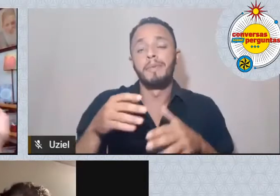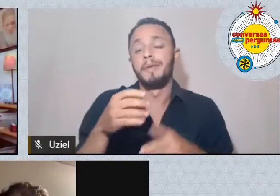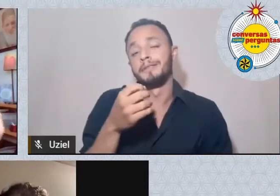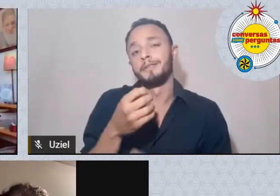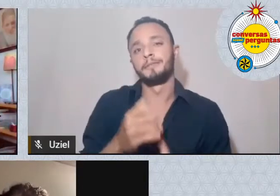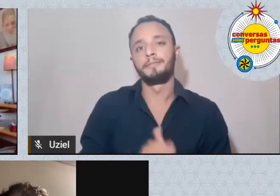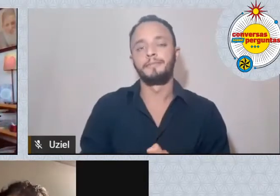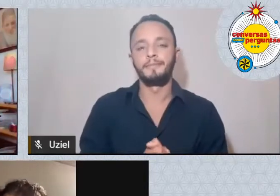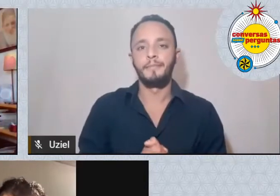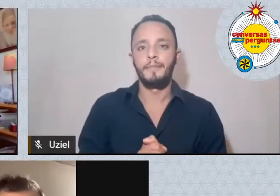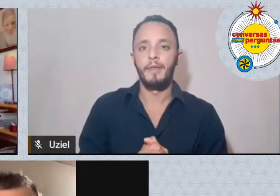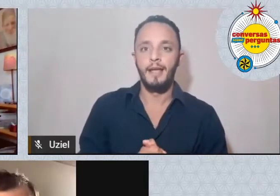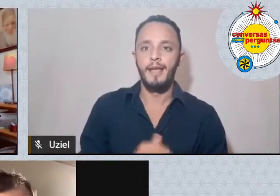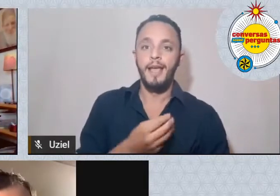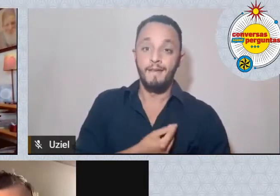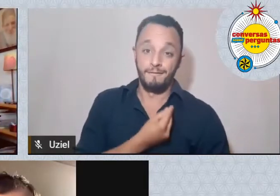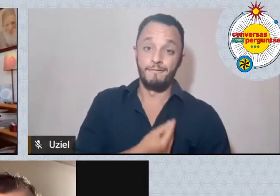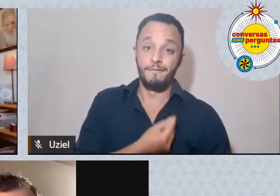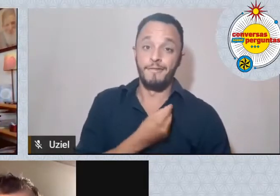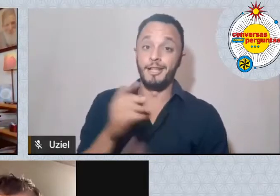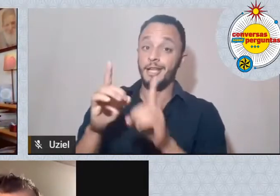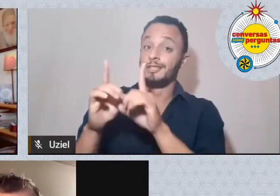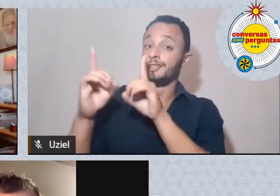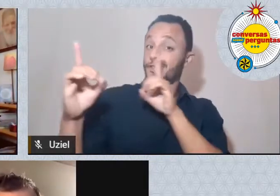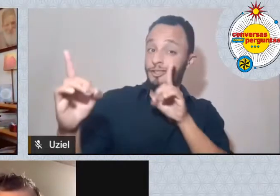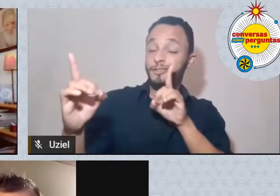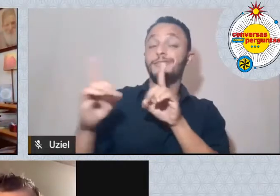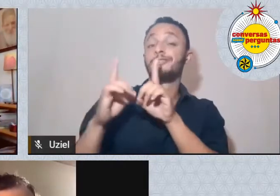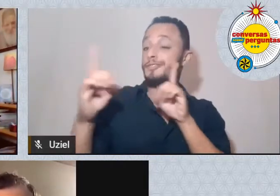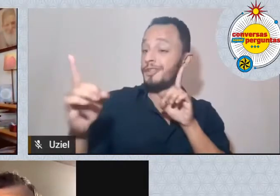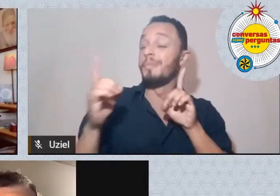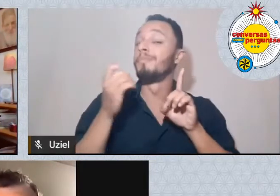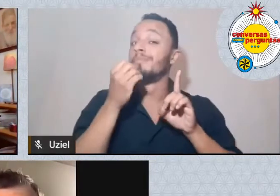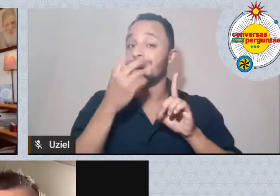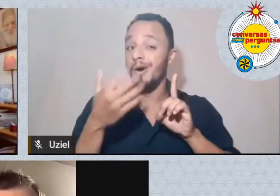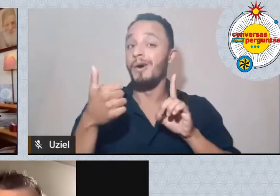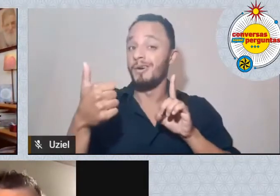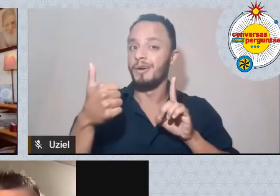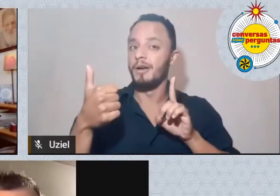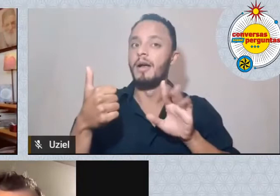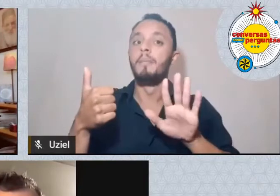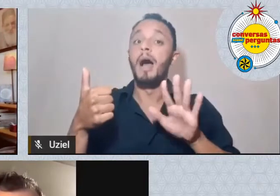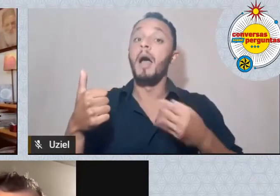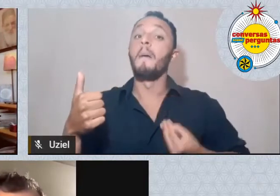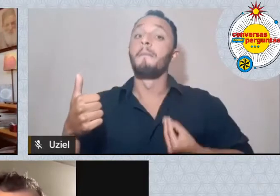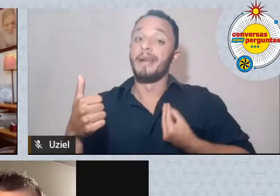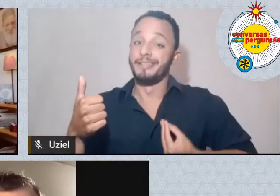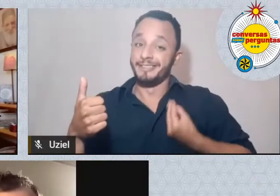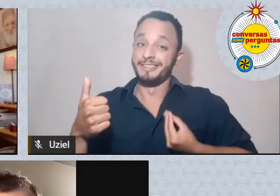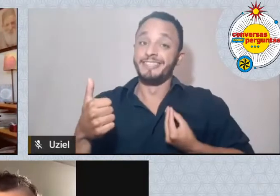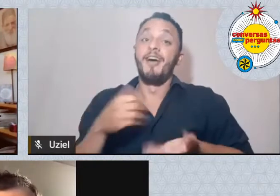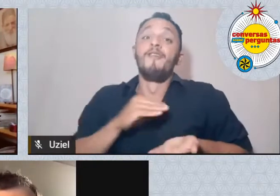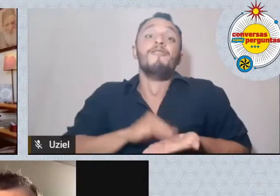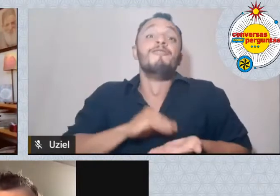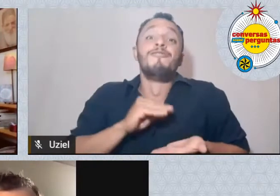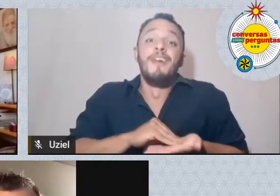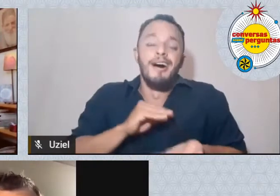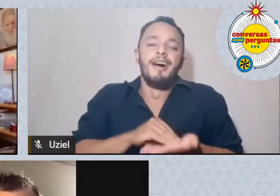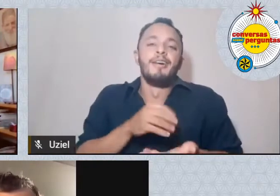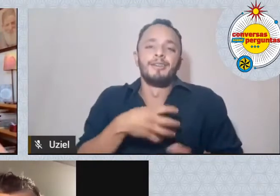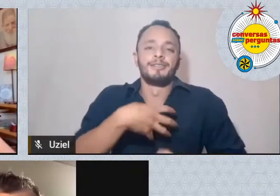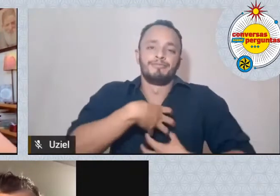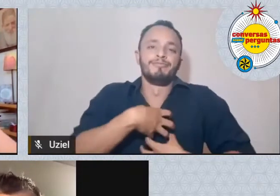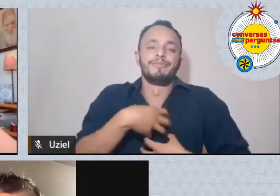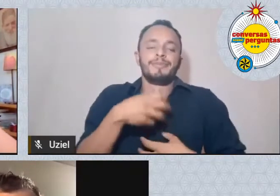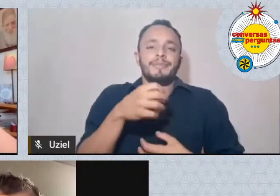vida presencial é É, legal também, né? não, Faz uma falta danada, né? isso a gente viu com